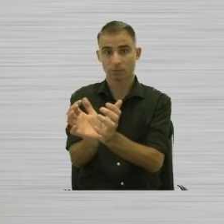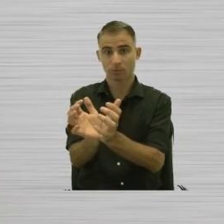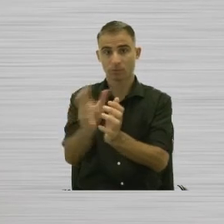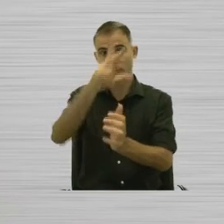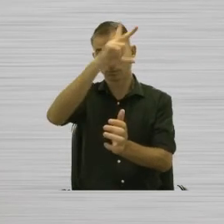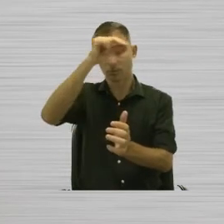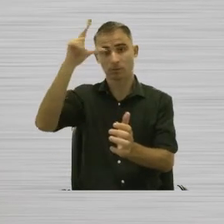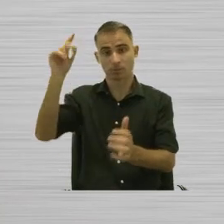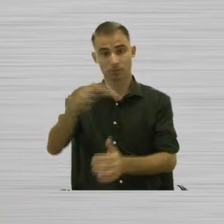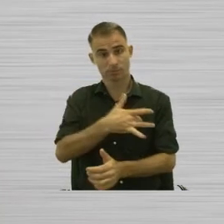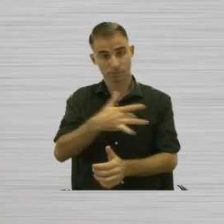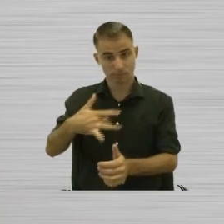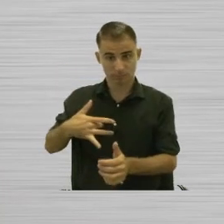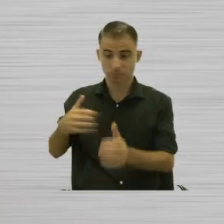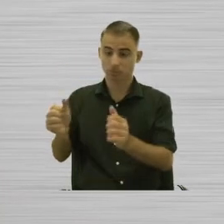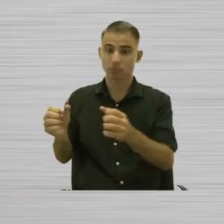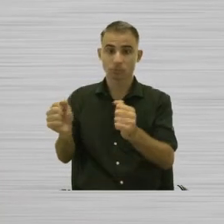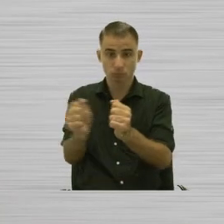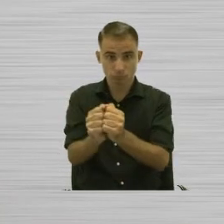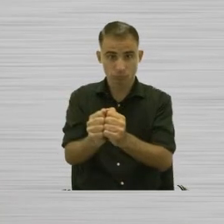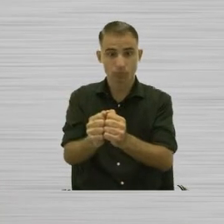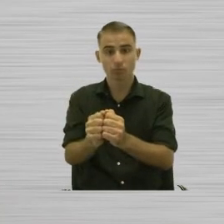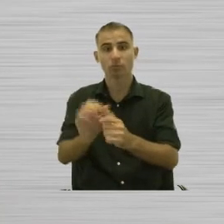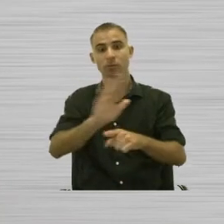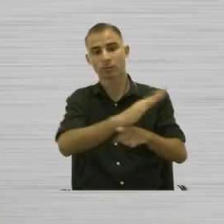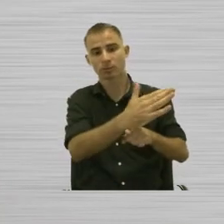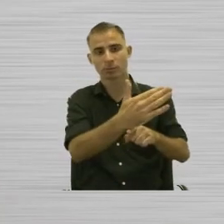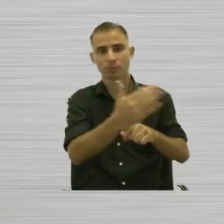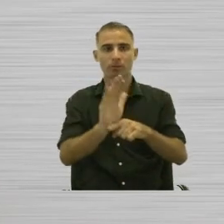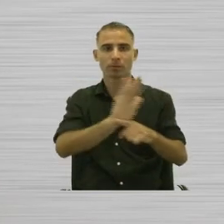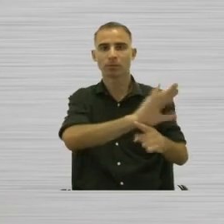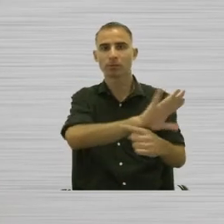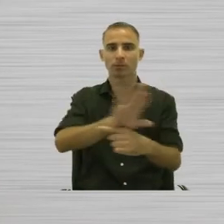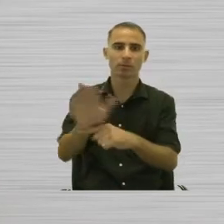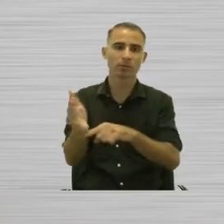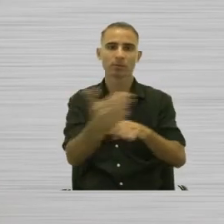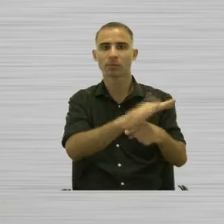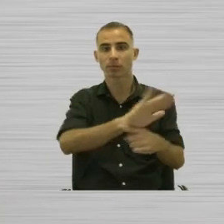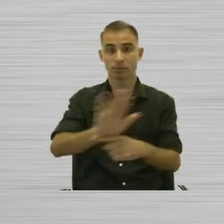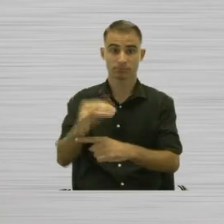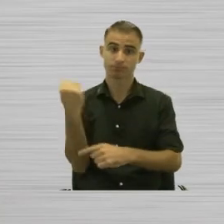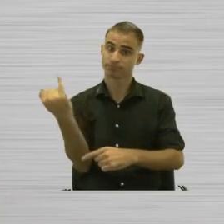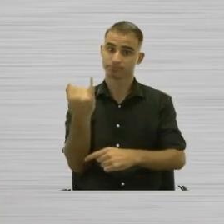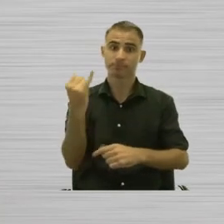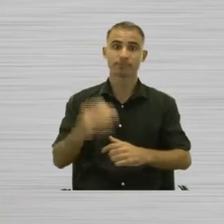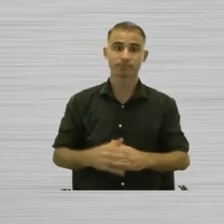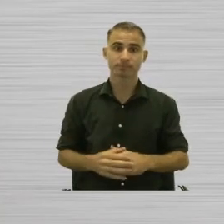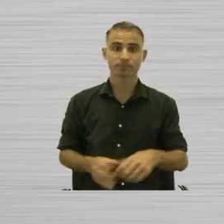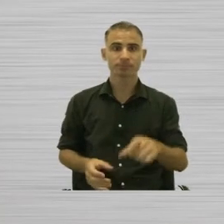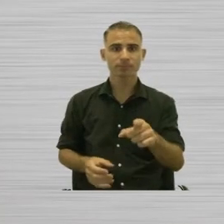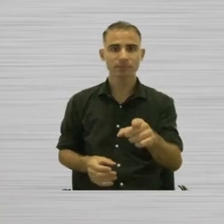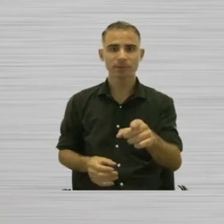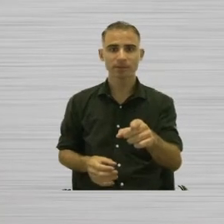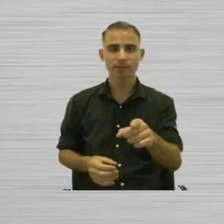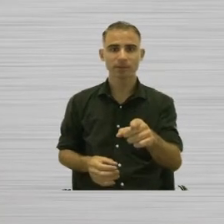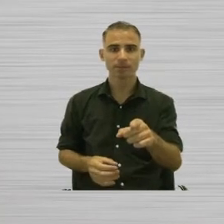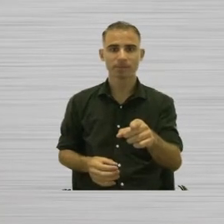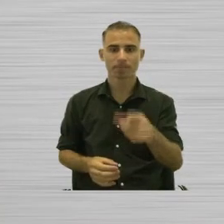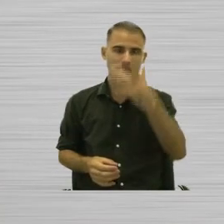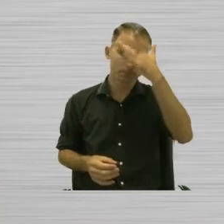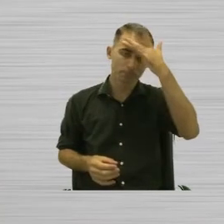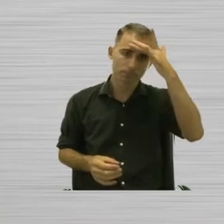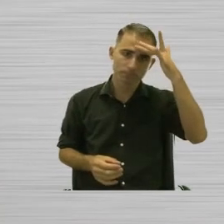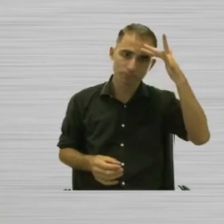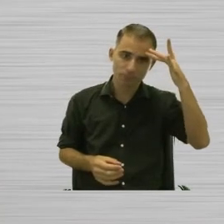Mais atividades desenvolvidas pela equipe do CAPS. E é interessante você colocar o usuário de saúde